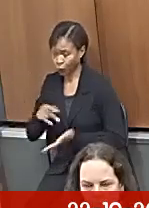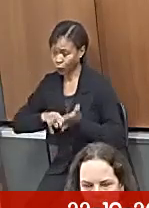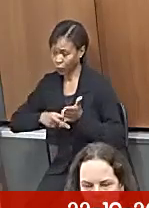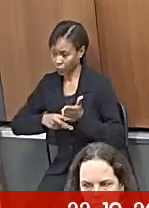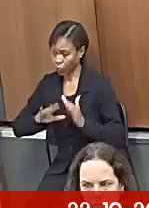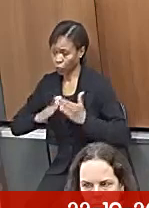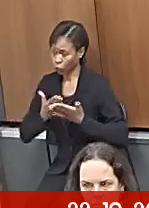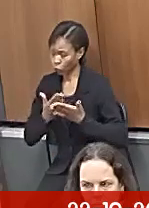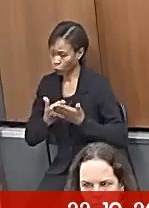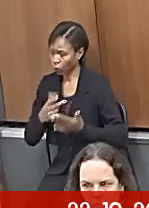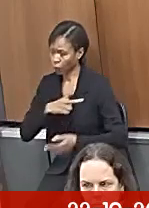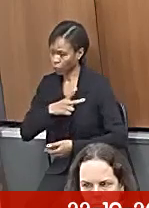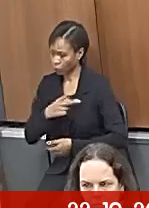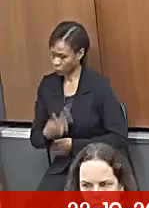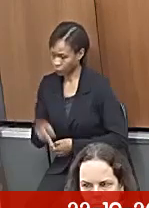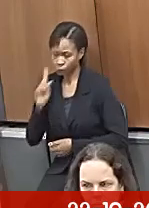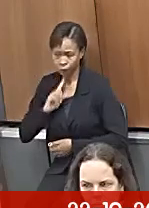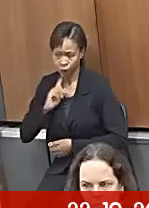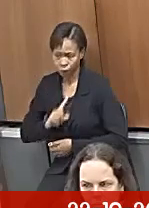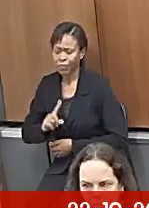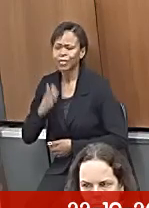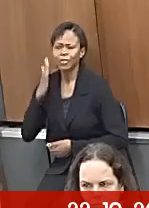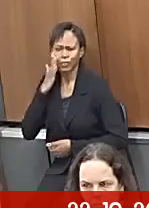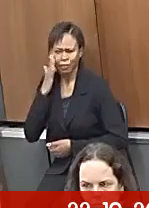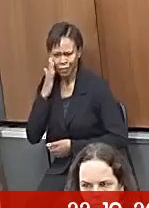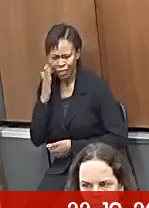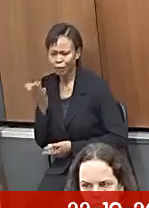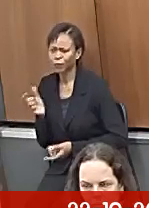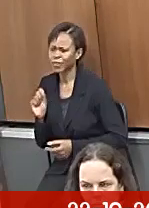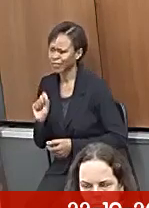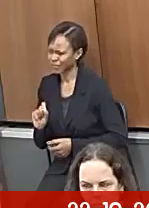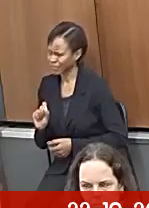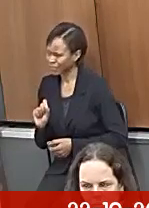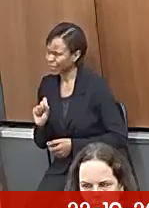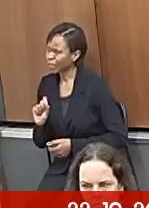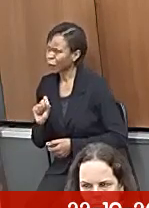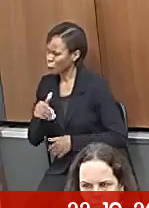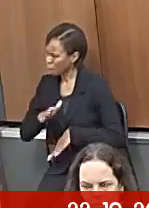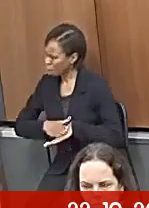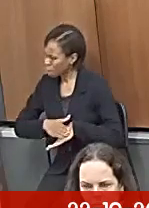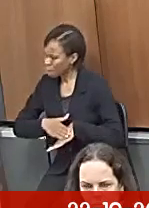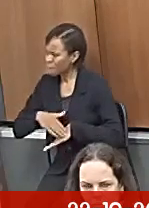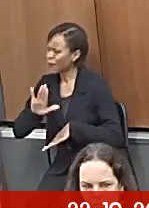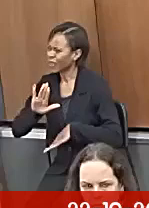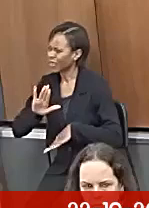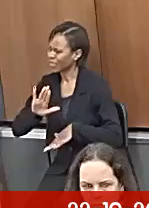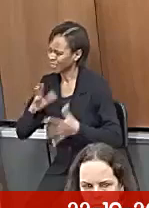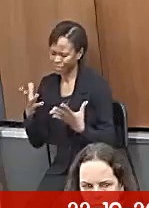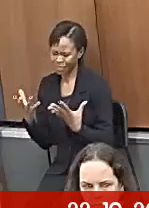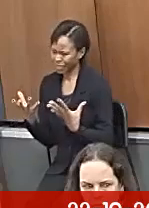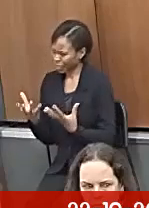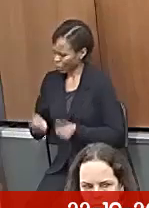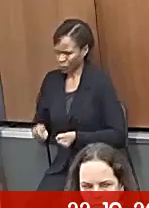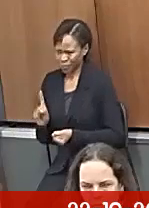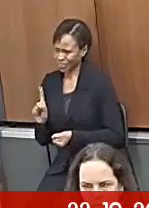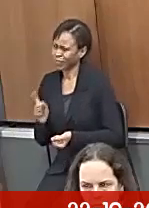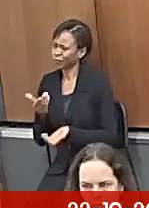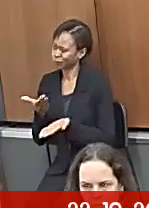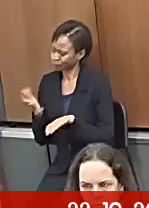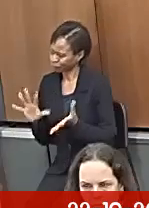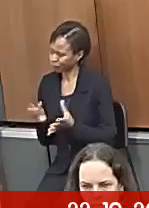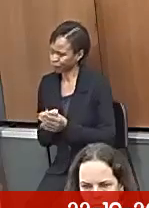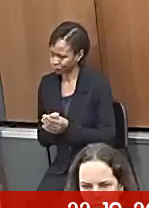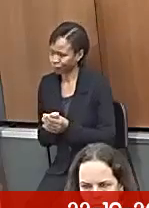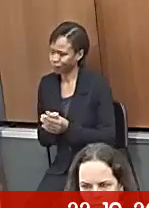Gerais acredita que, apesar dos casos de recusa, a inclusão tem avançado. Segundo ela, a instituição ofereceu